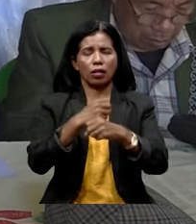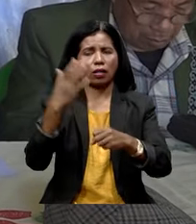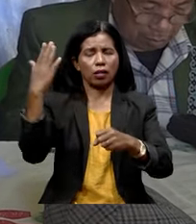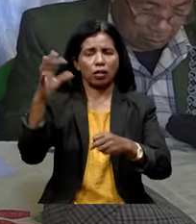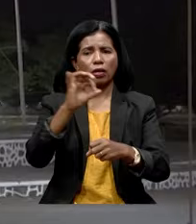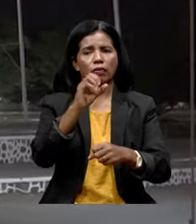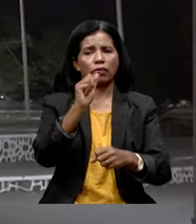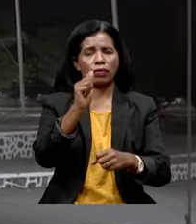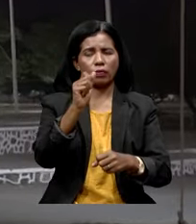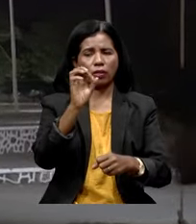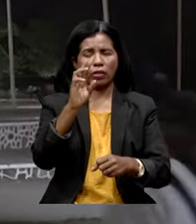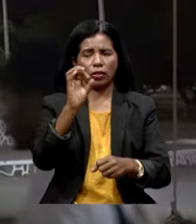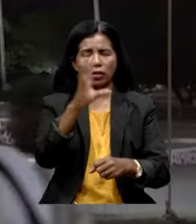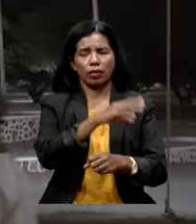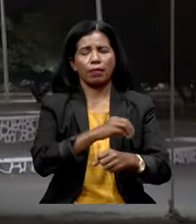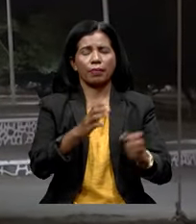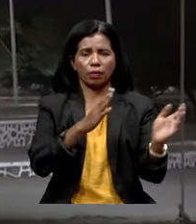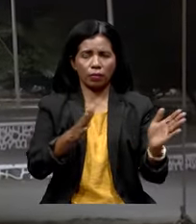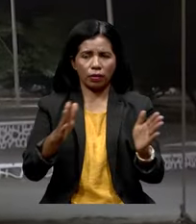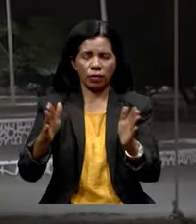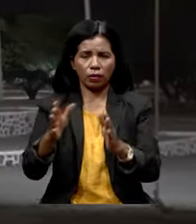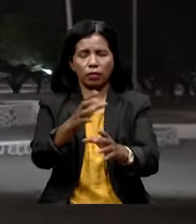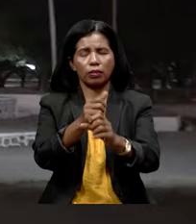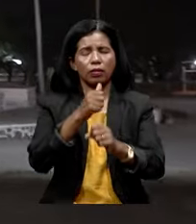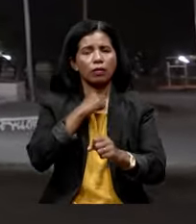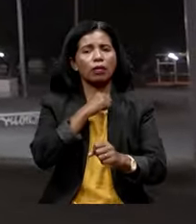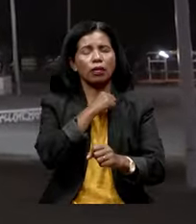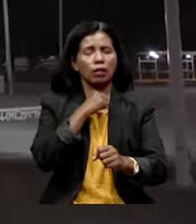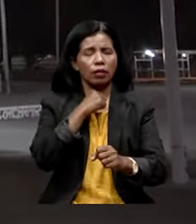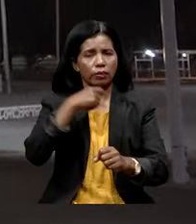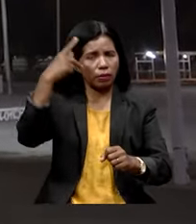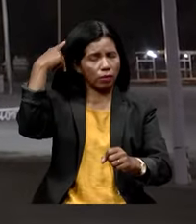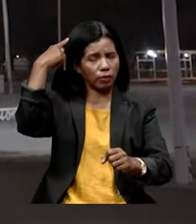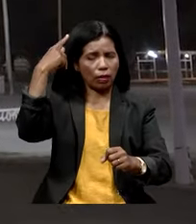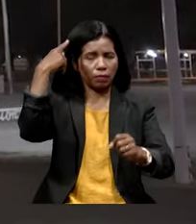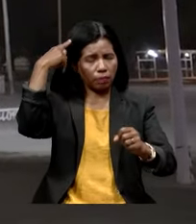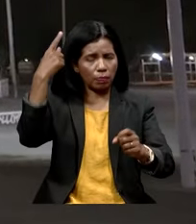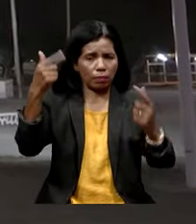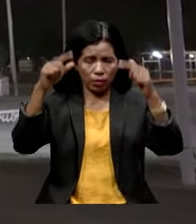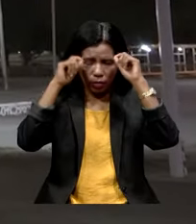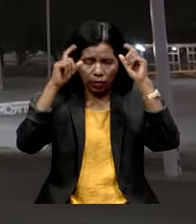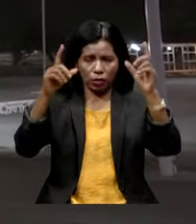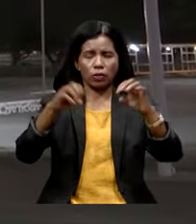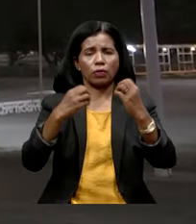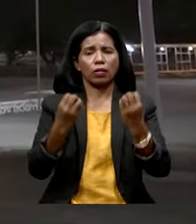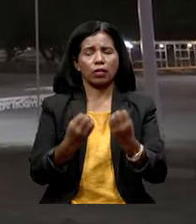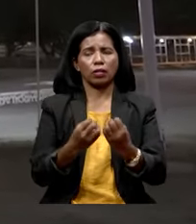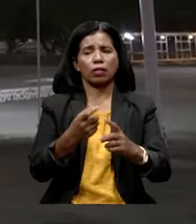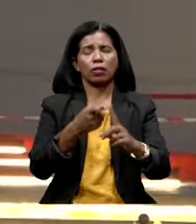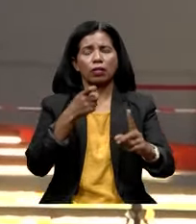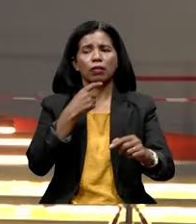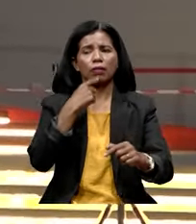de Litersane. E a âmbito preparação, Rodissimo visita ao Papa Francisco Mai Timor Leste, Organização